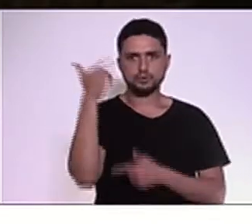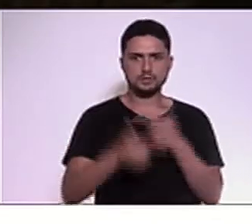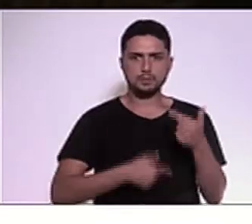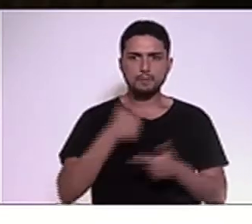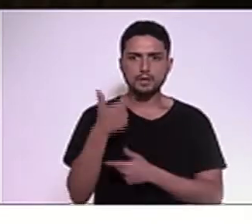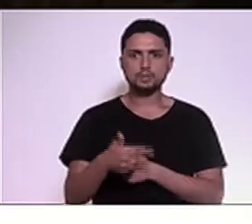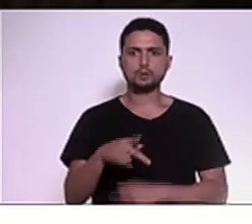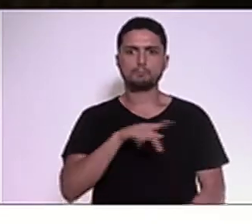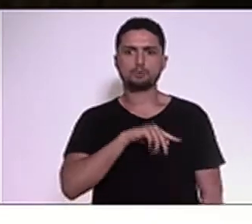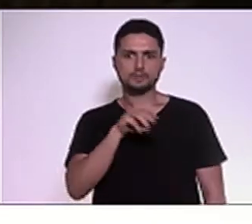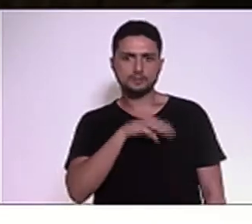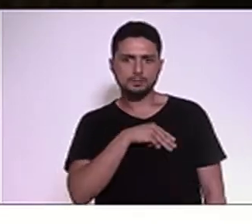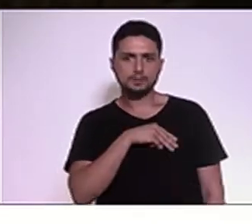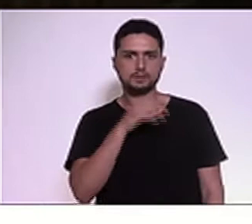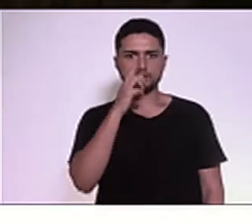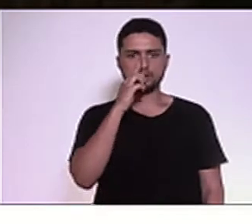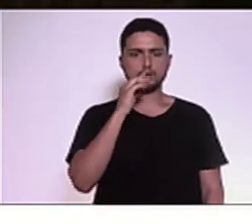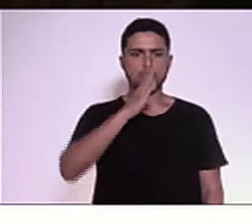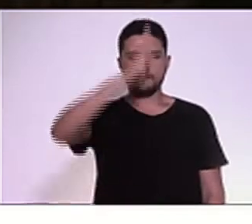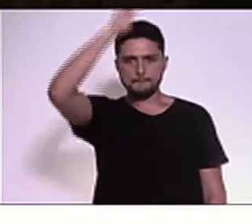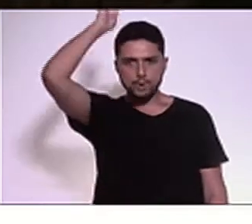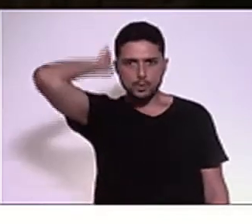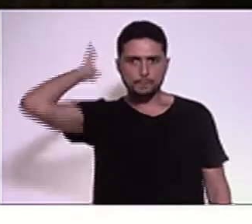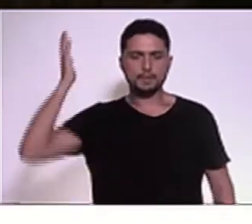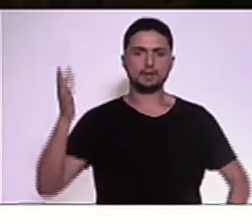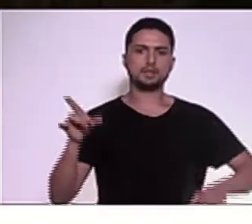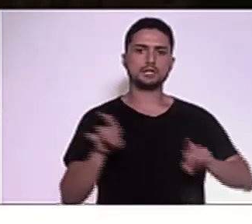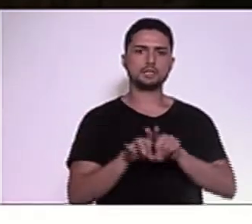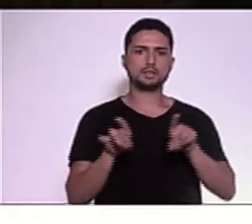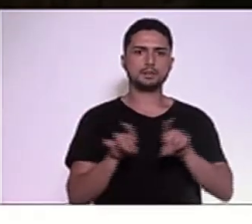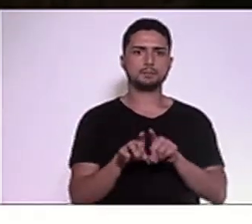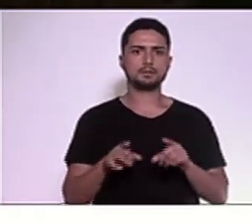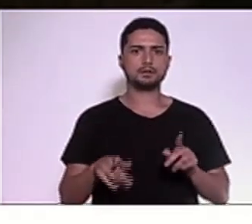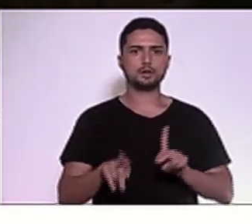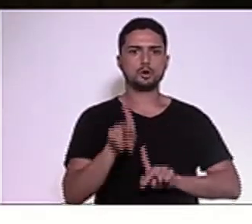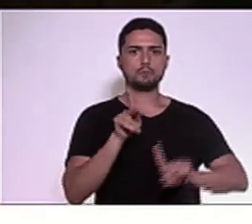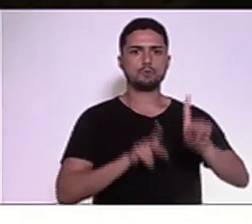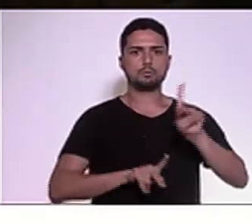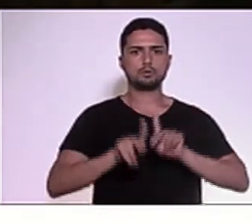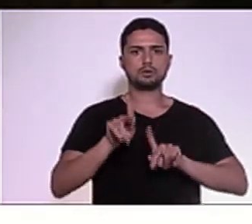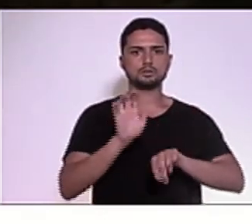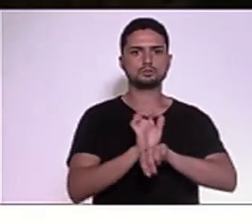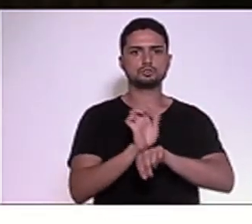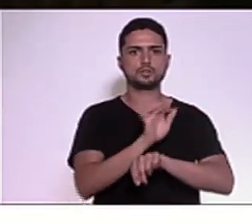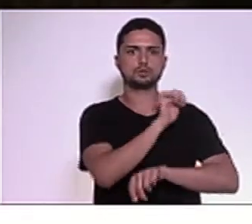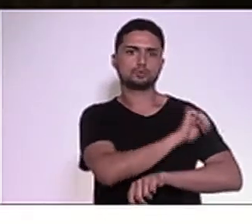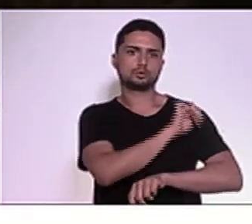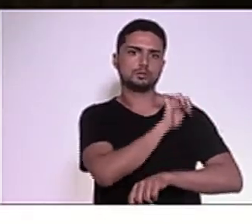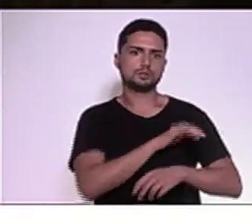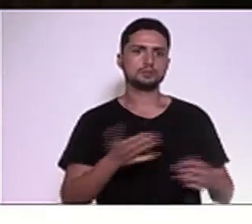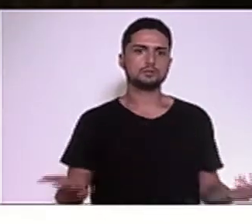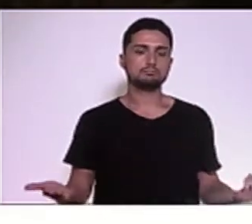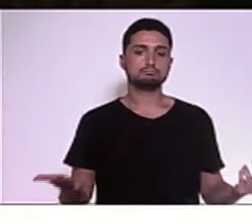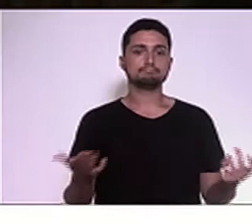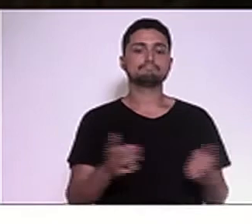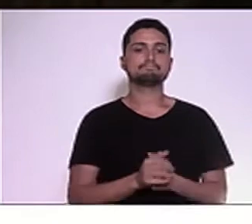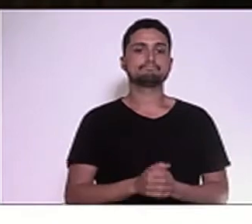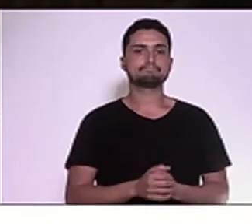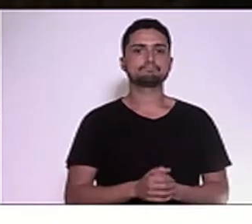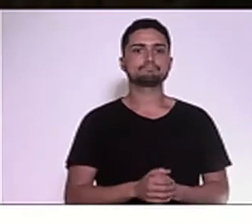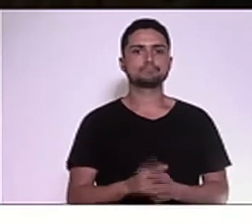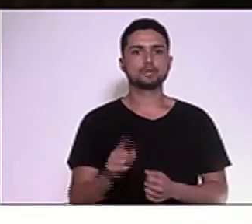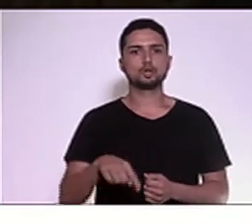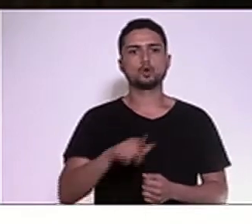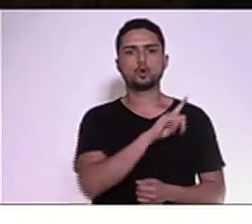da Polícia Militar, de bombeiros, da população do estado do Rio de Janeiro. Enfim, é